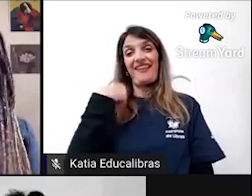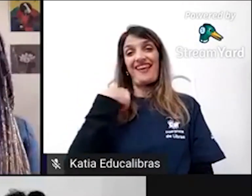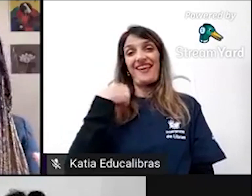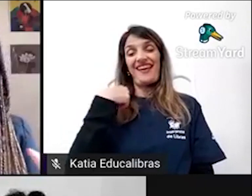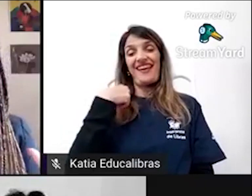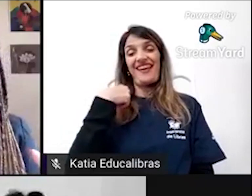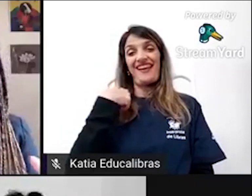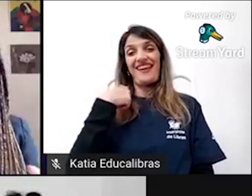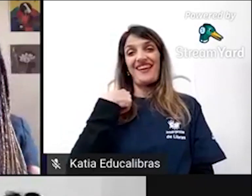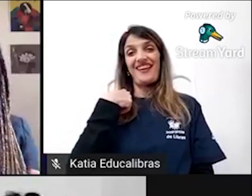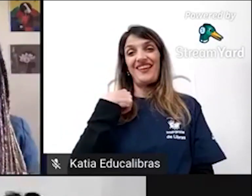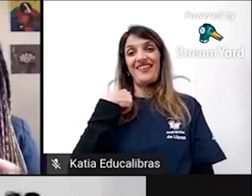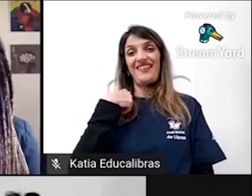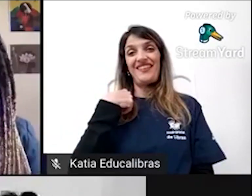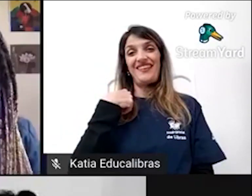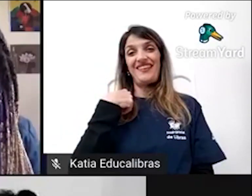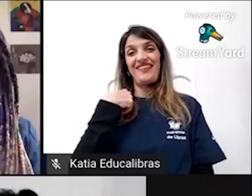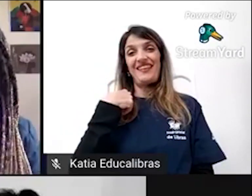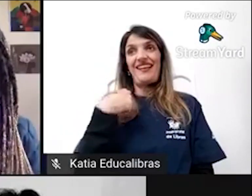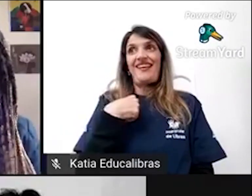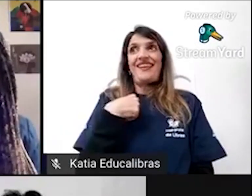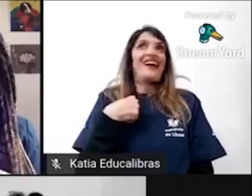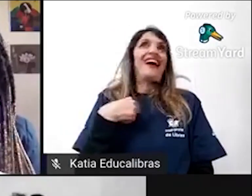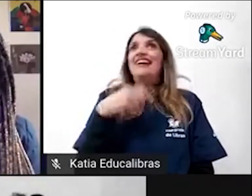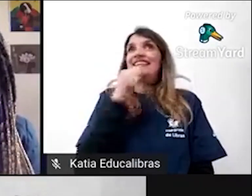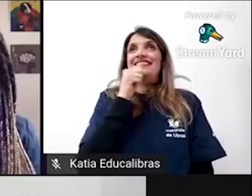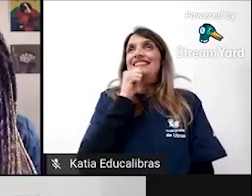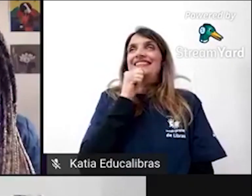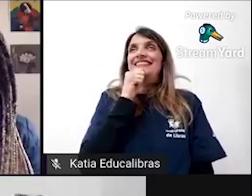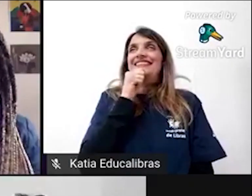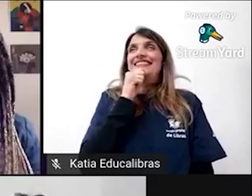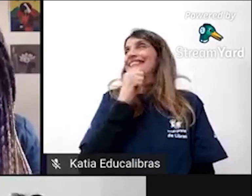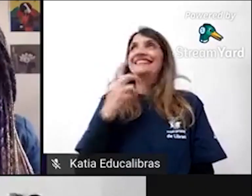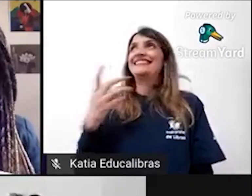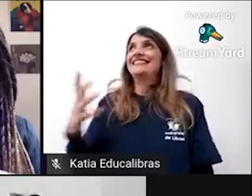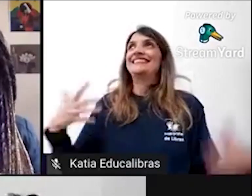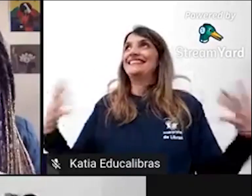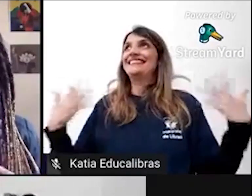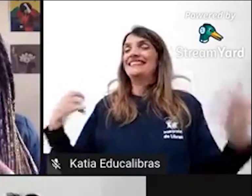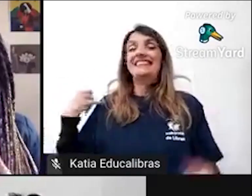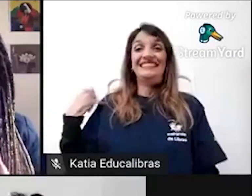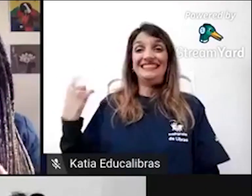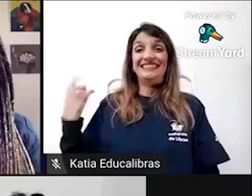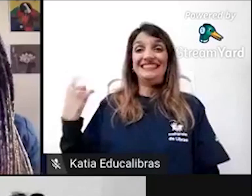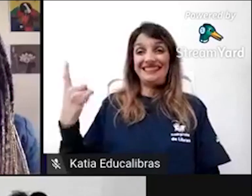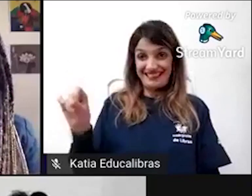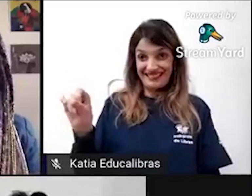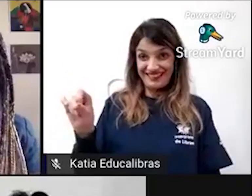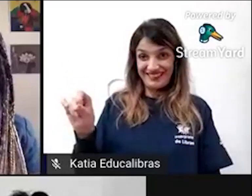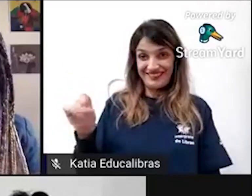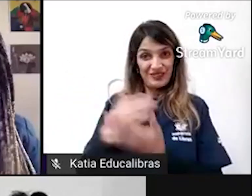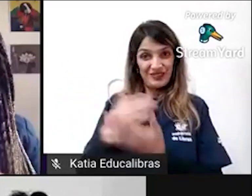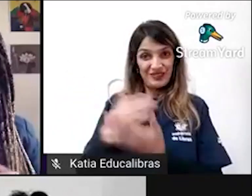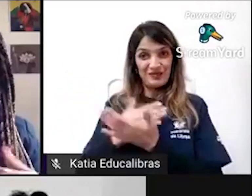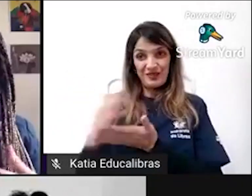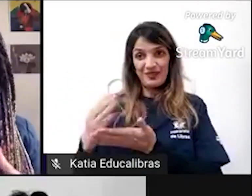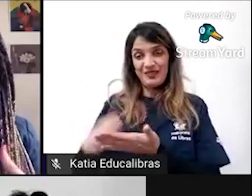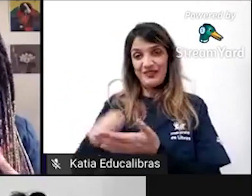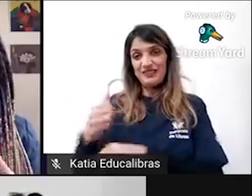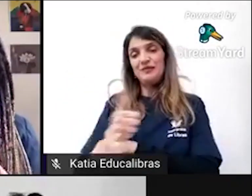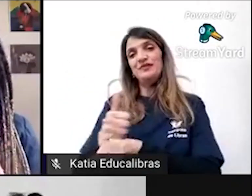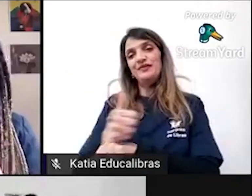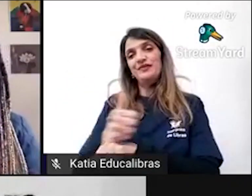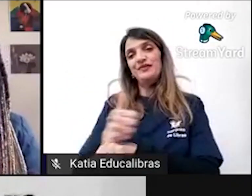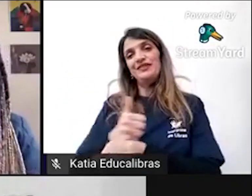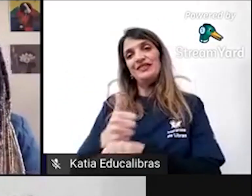Eu acho que eu continuo encantada, né? Mas quando eu era uma encantada de 19 anos e comecei a minha vida profissional